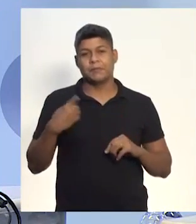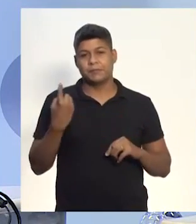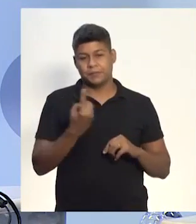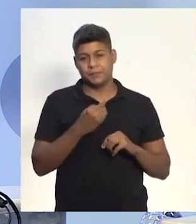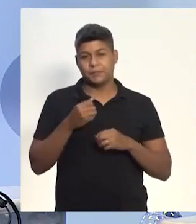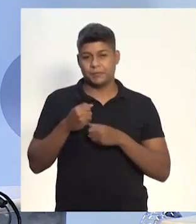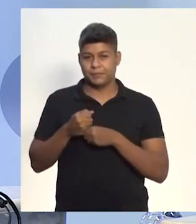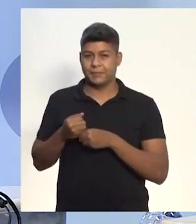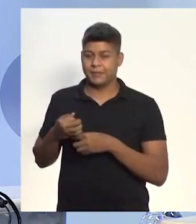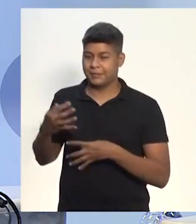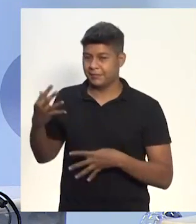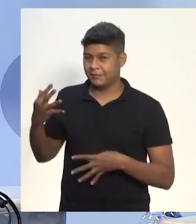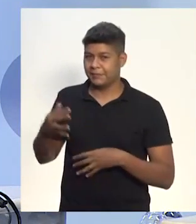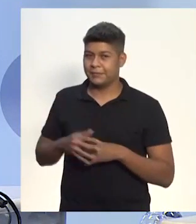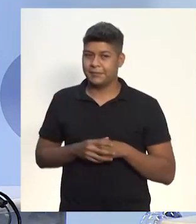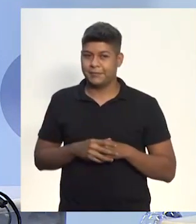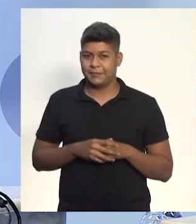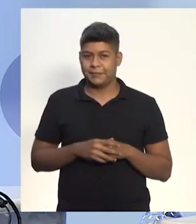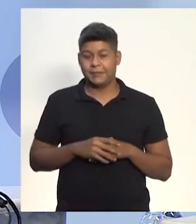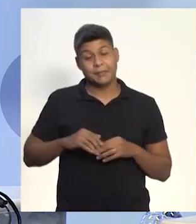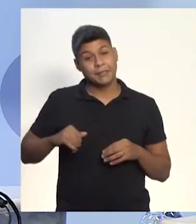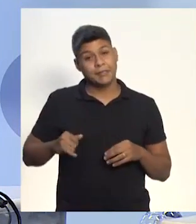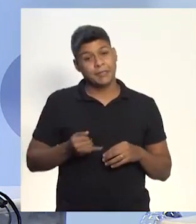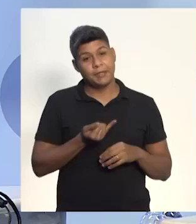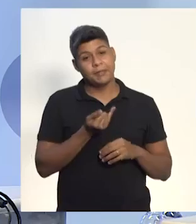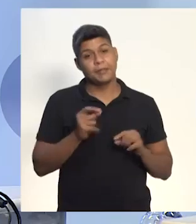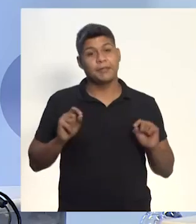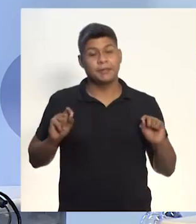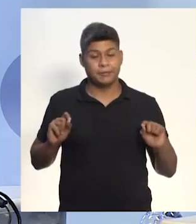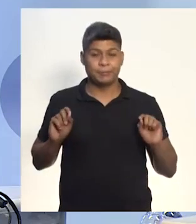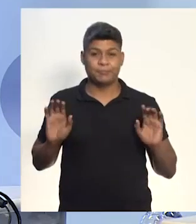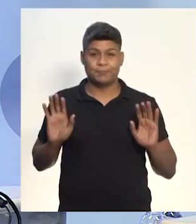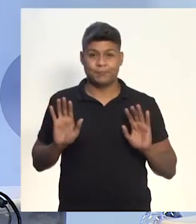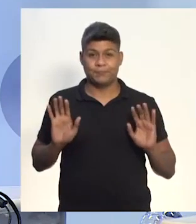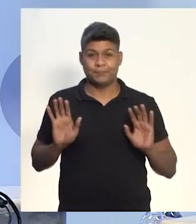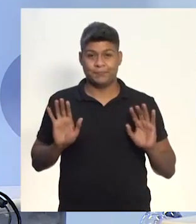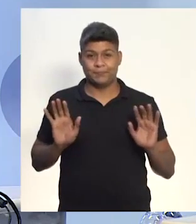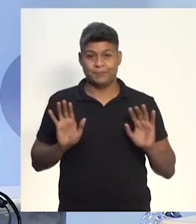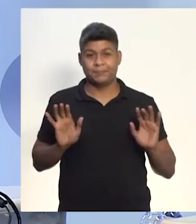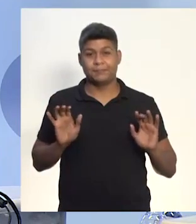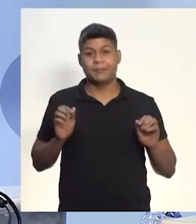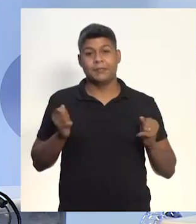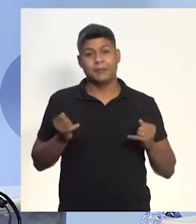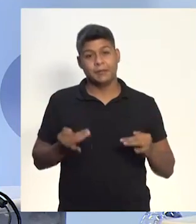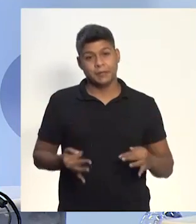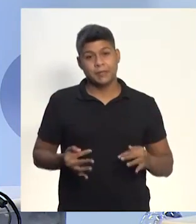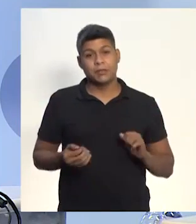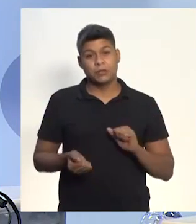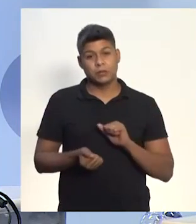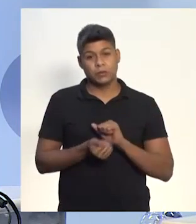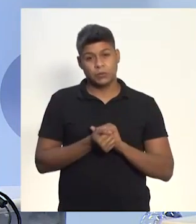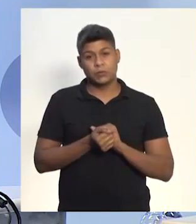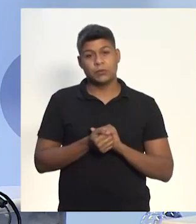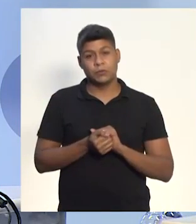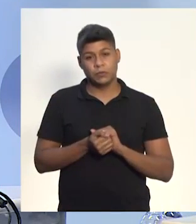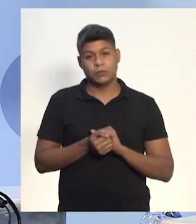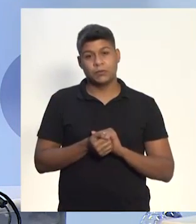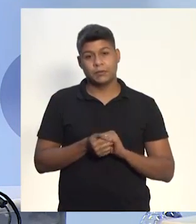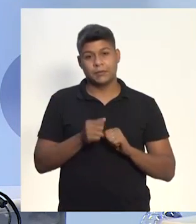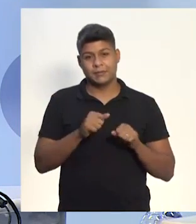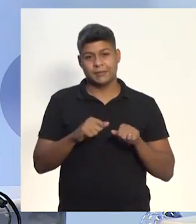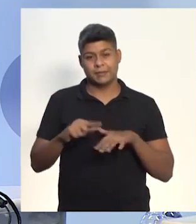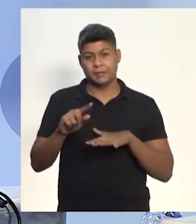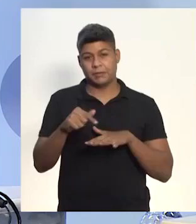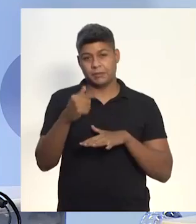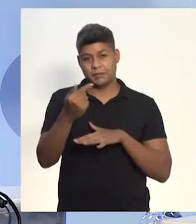pelo chat. E aproveito, então, para me despedir e contar que estaremos juntos novamente na semana que